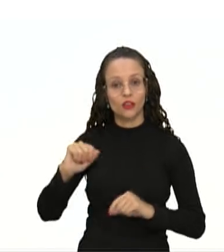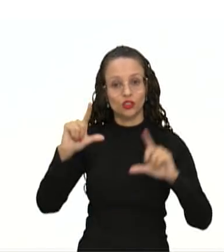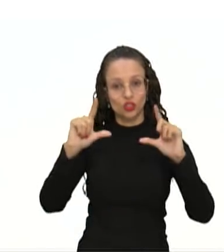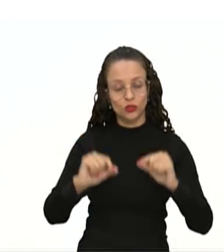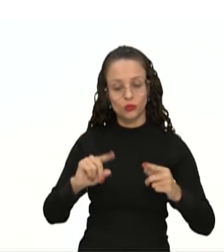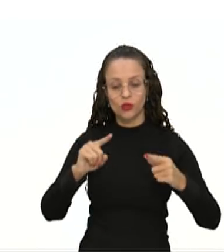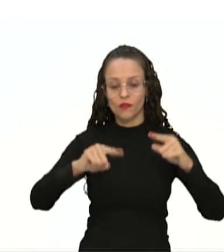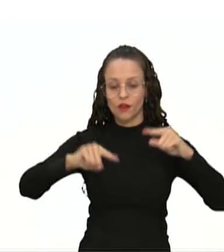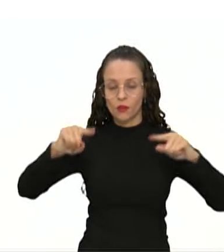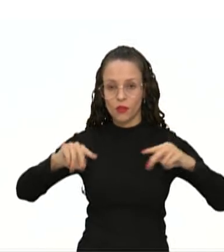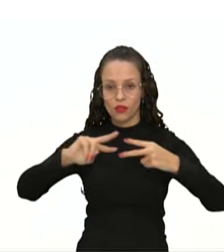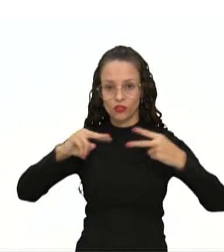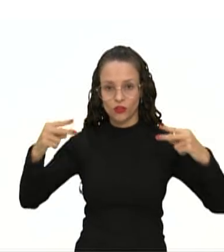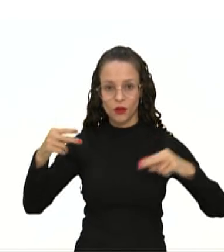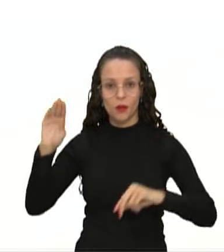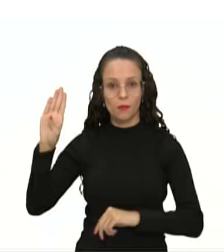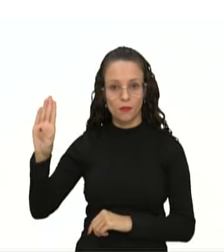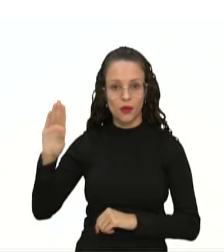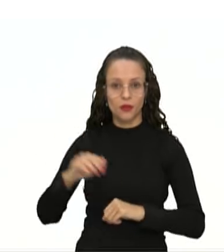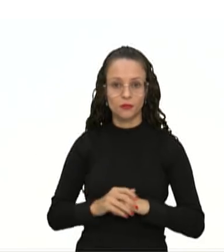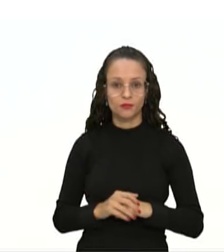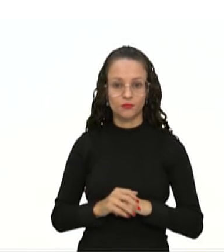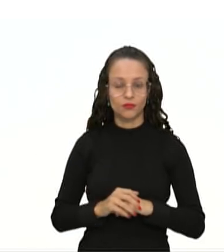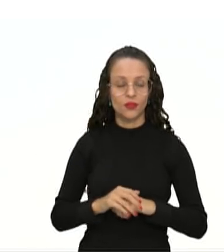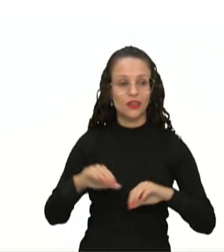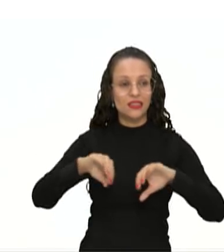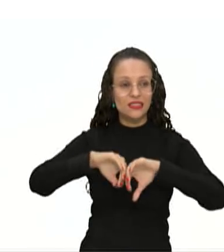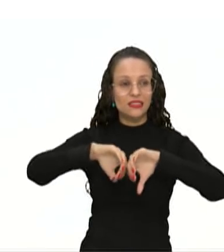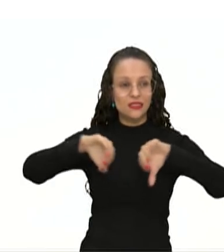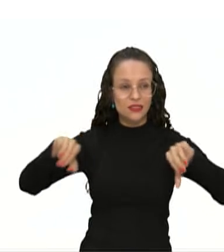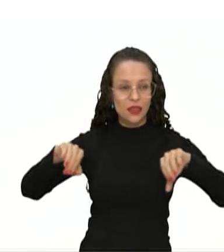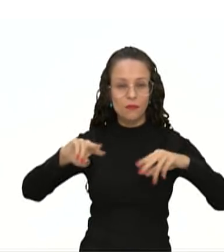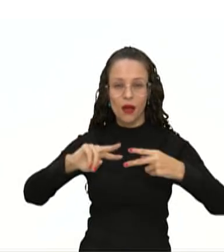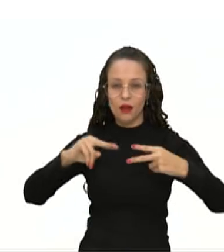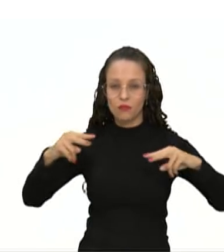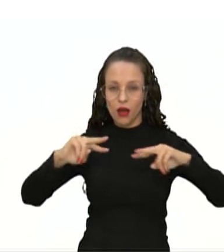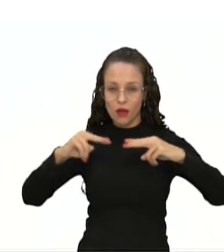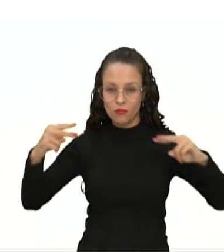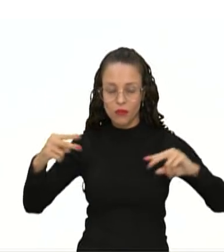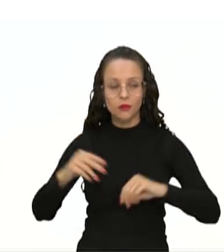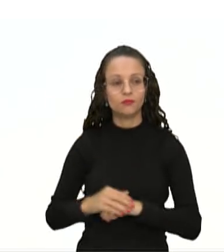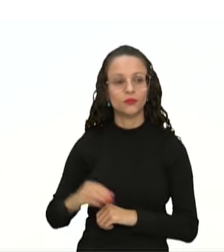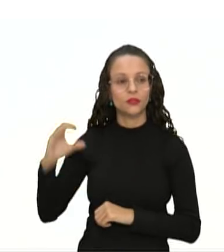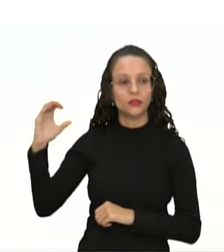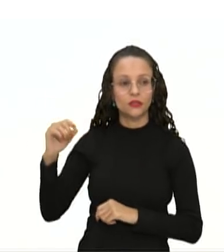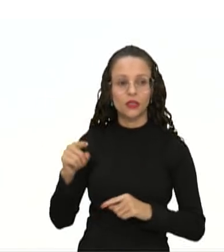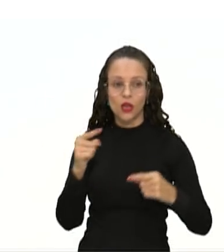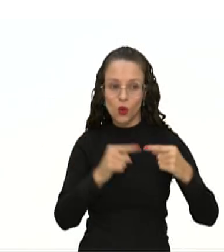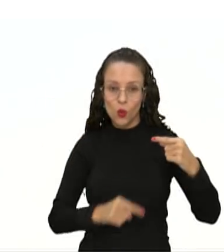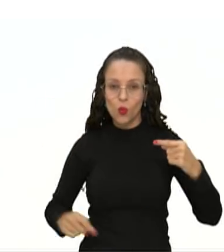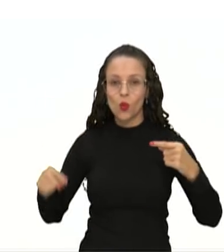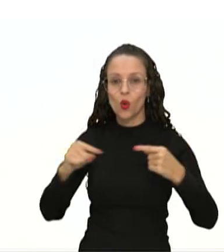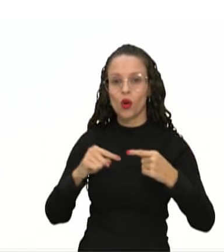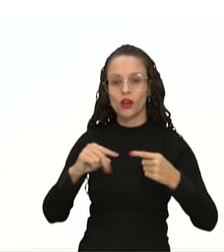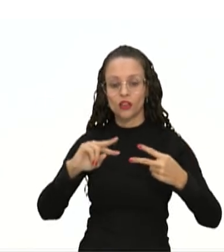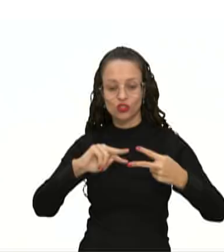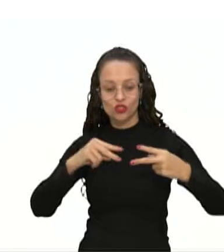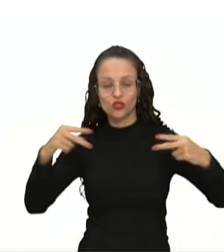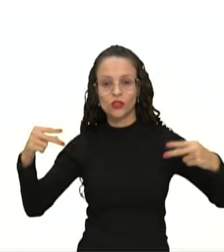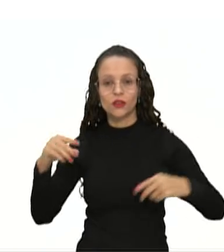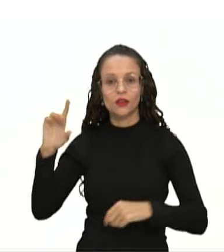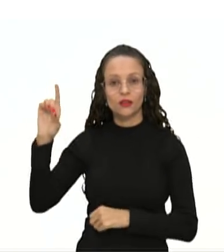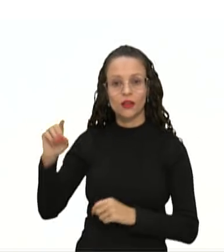genética. Letra B, separa cromátides homólogas. Letra C, corrige a recombinação gênica. Ou letra